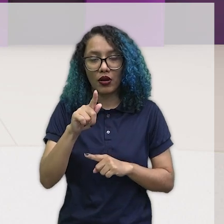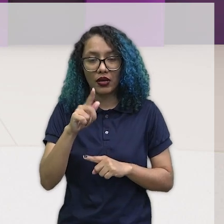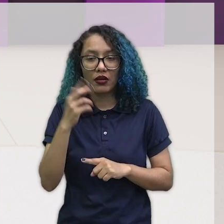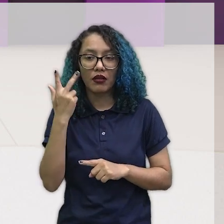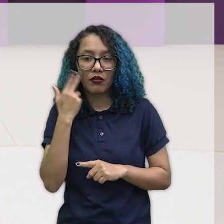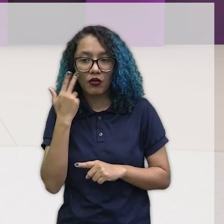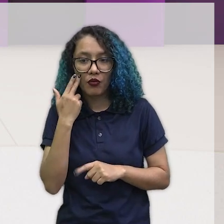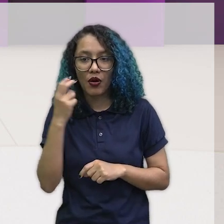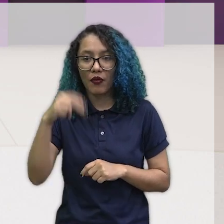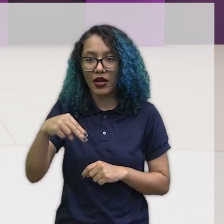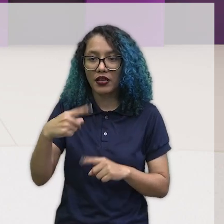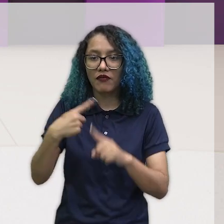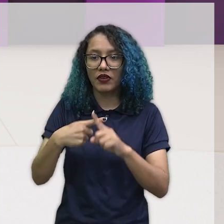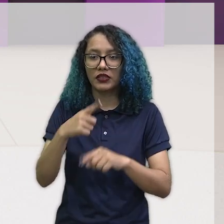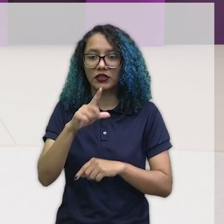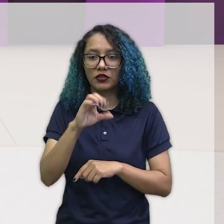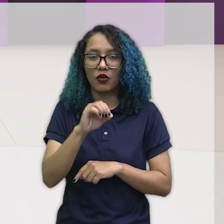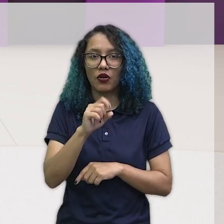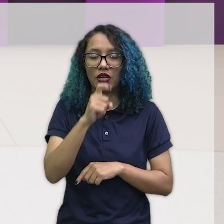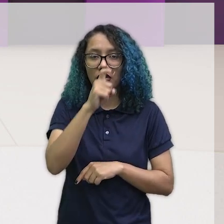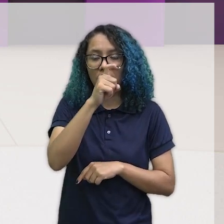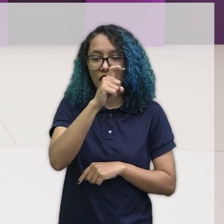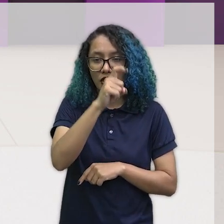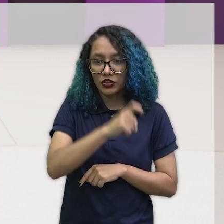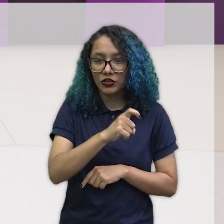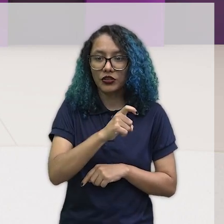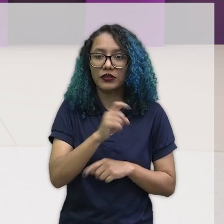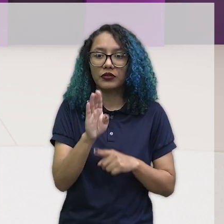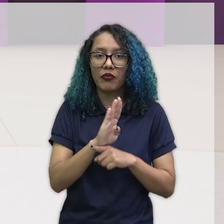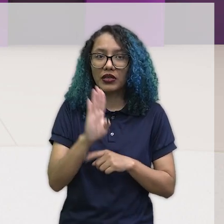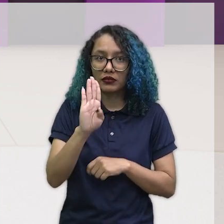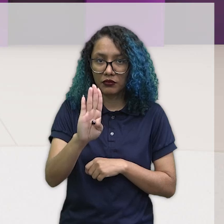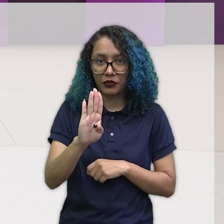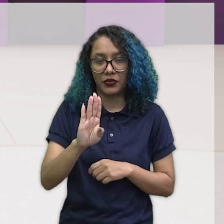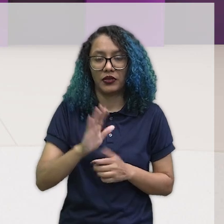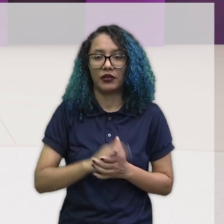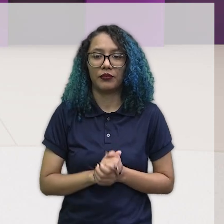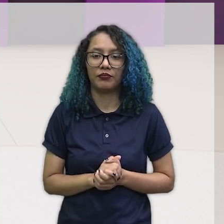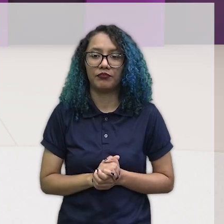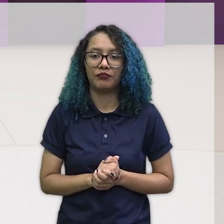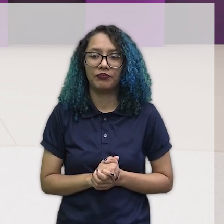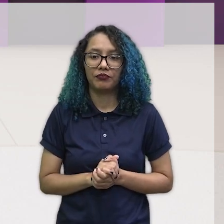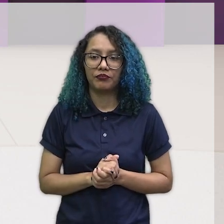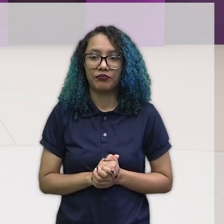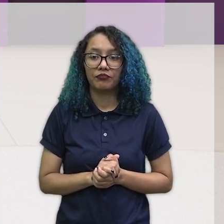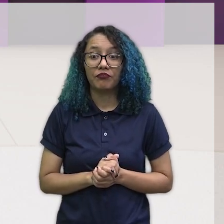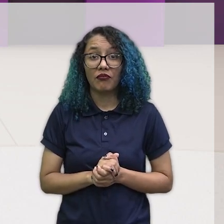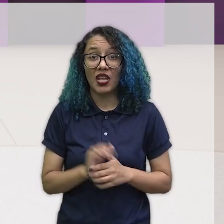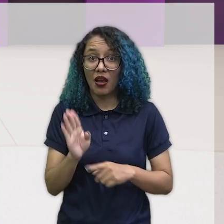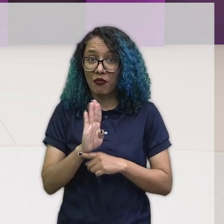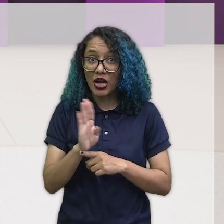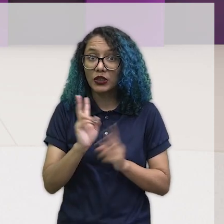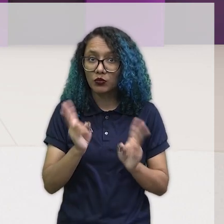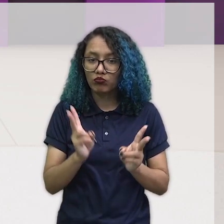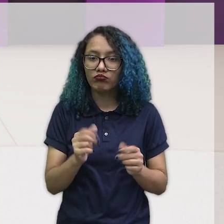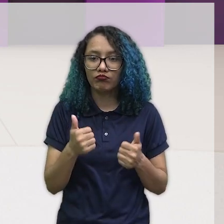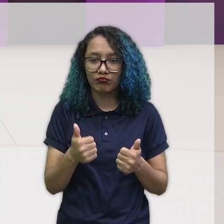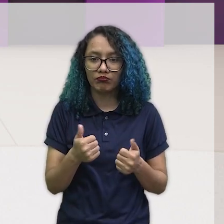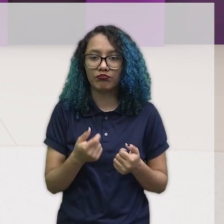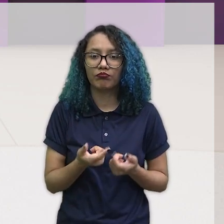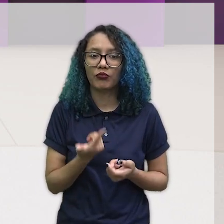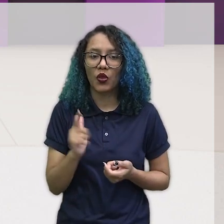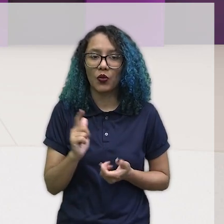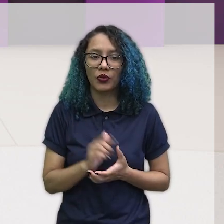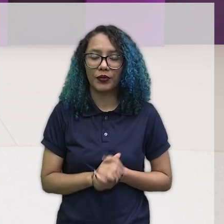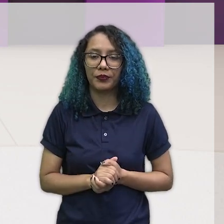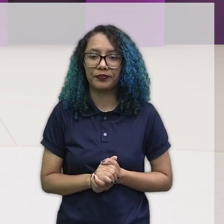n multiplicado por log de x na base b. Repara também que a base se conserva, tudo bem? Avançando